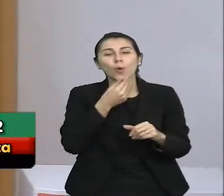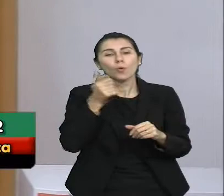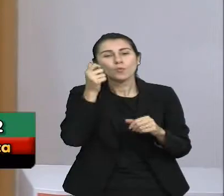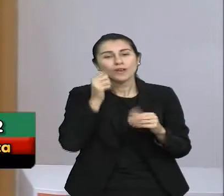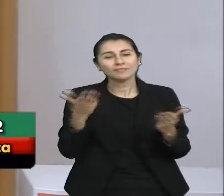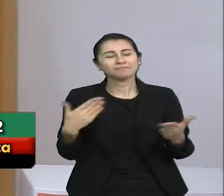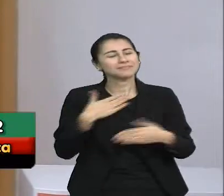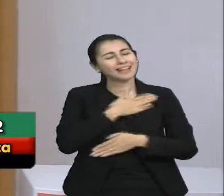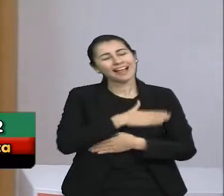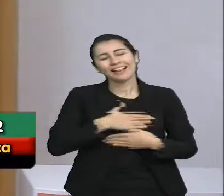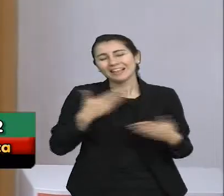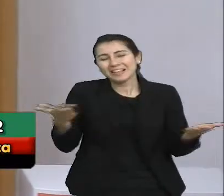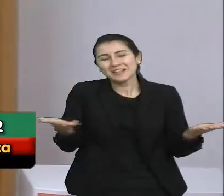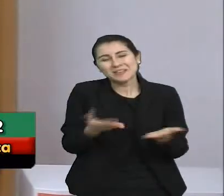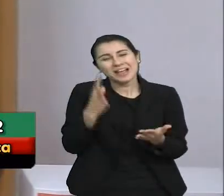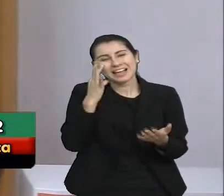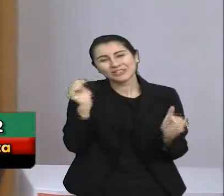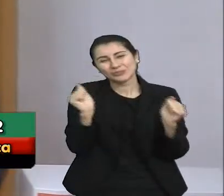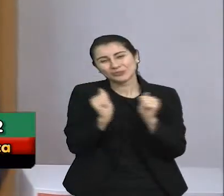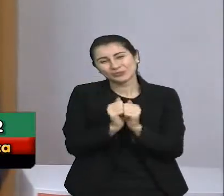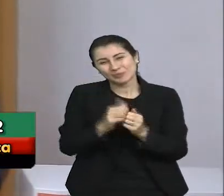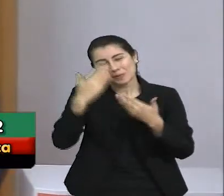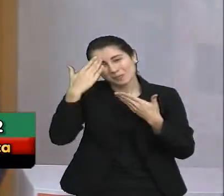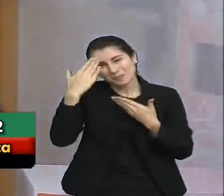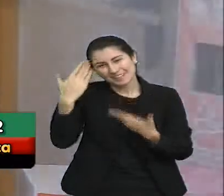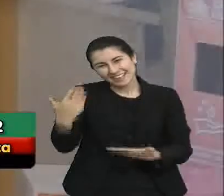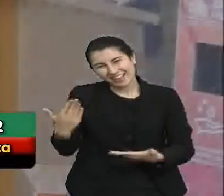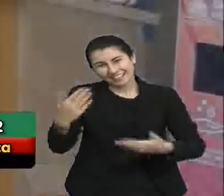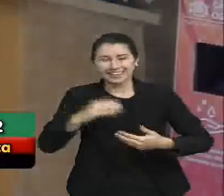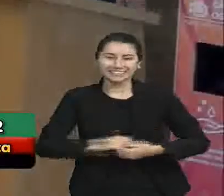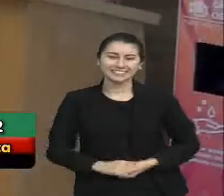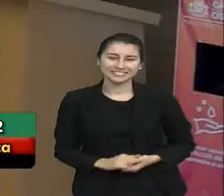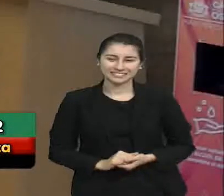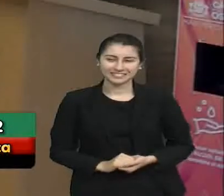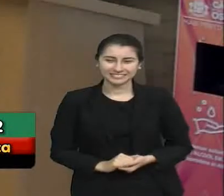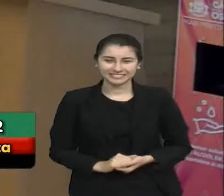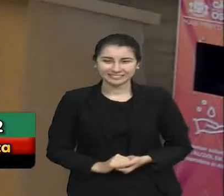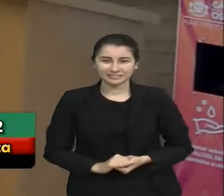alegria de estar com vocês nessa noite aqui. Muito obrigado.